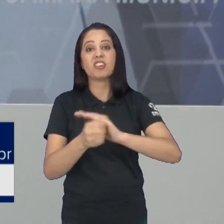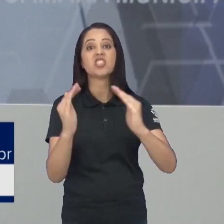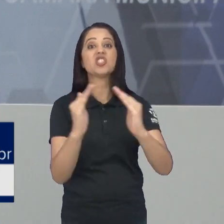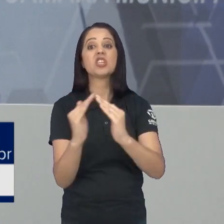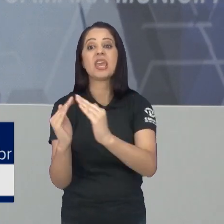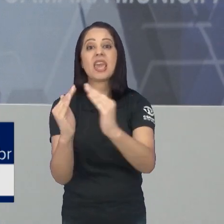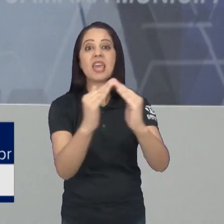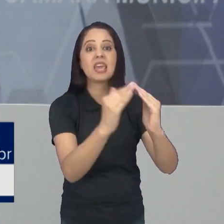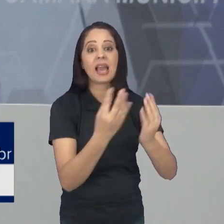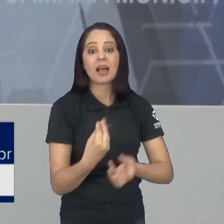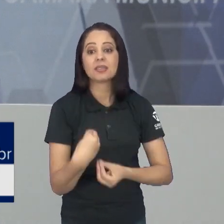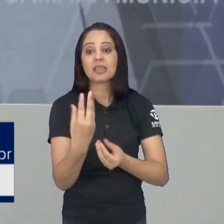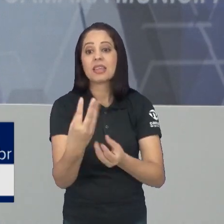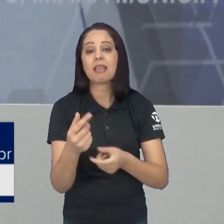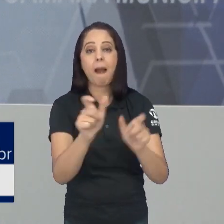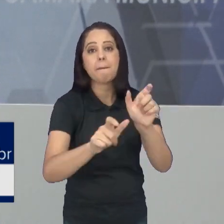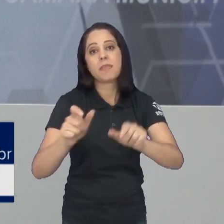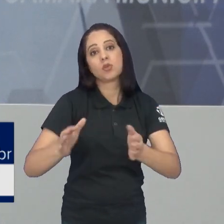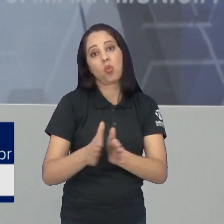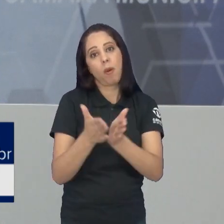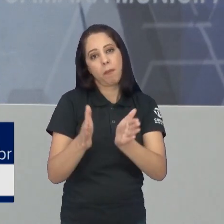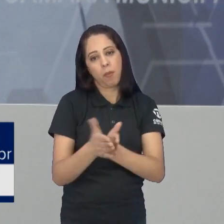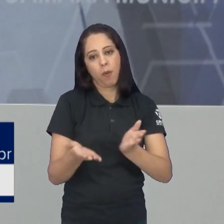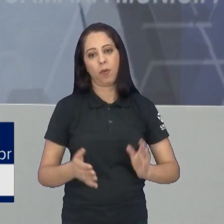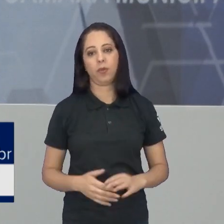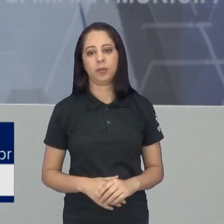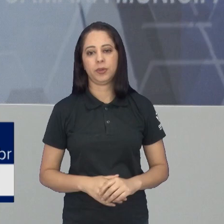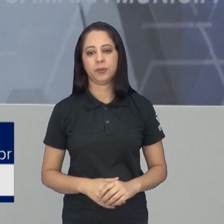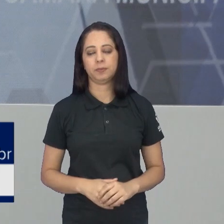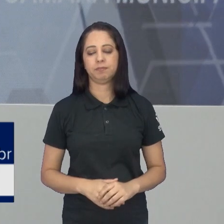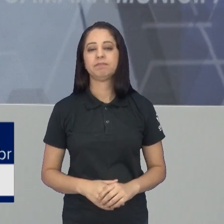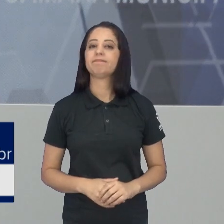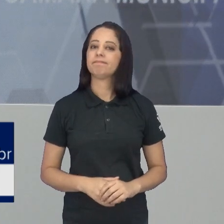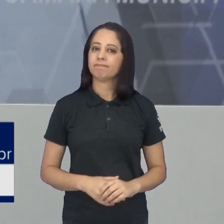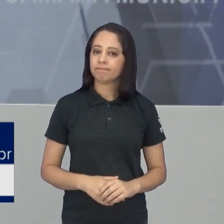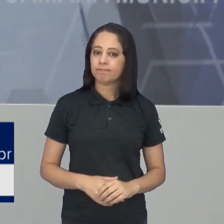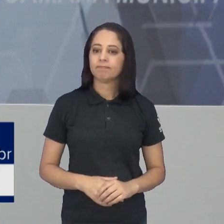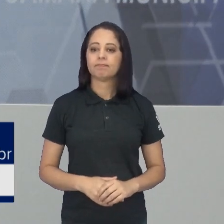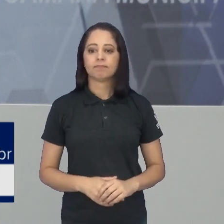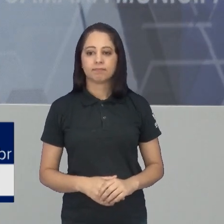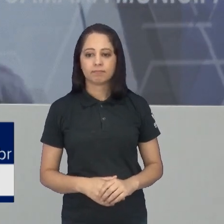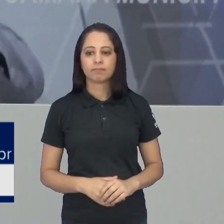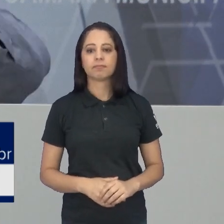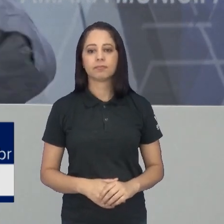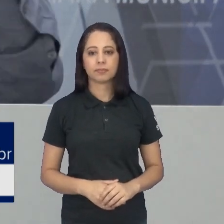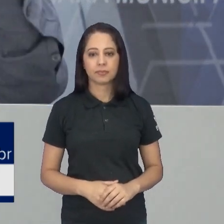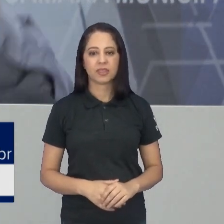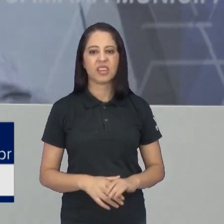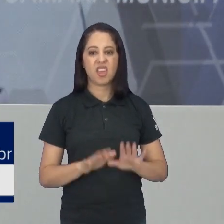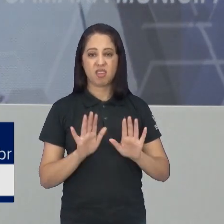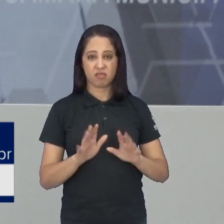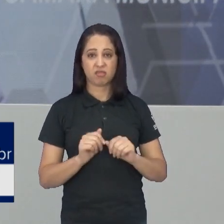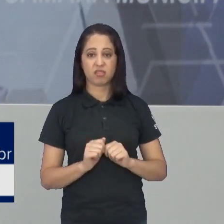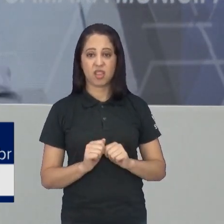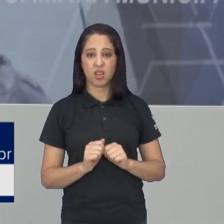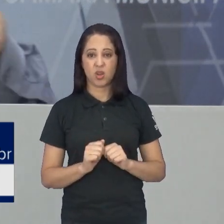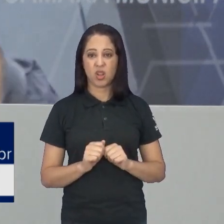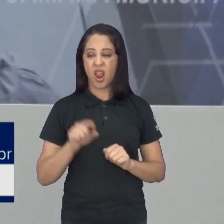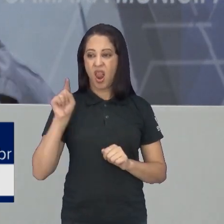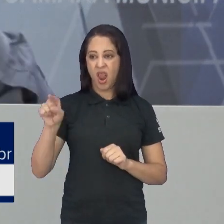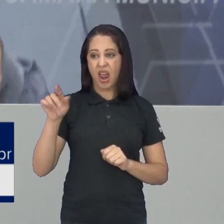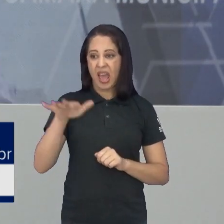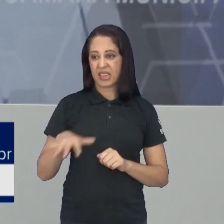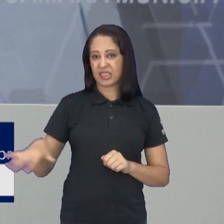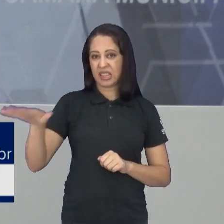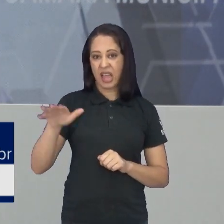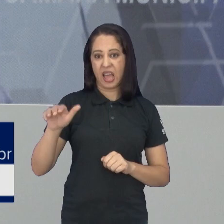é um desconto, eu acho que desnecessário, né? Porque qualquer prédio que fizer na Vila Diana, na Vila Ema,